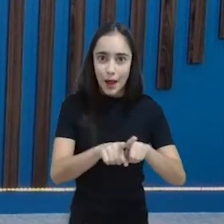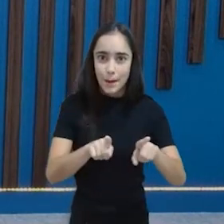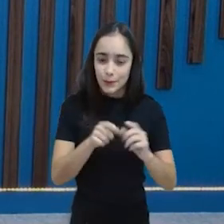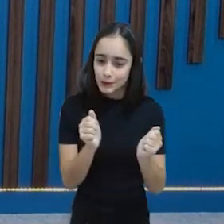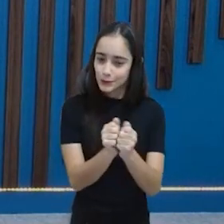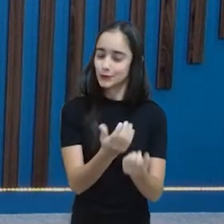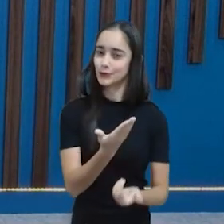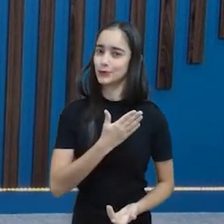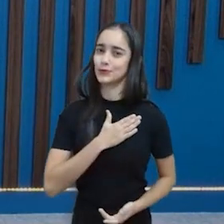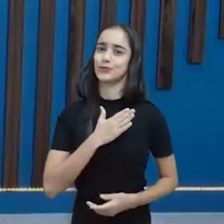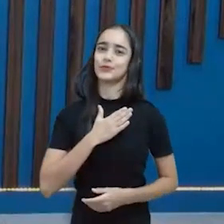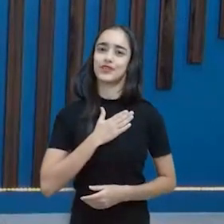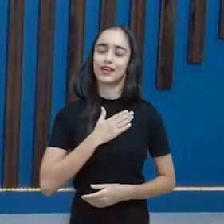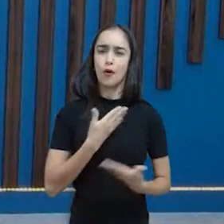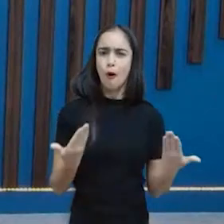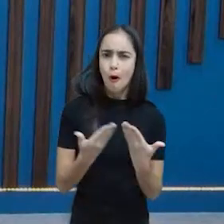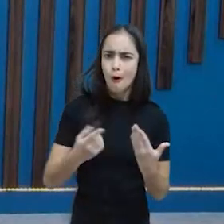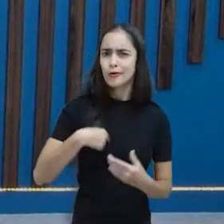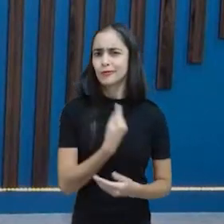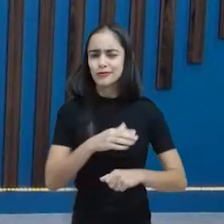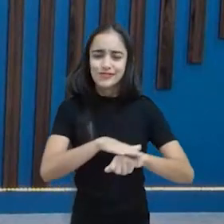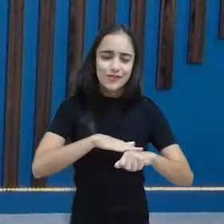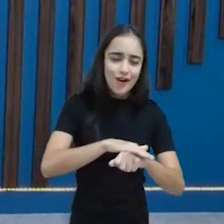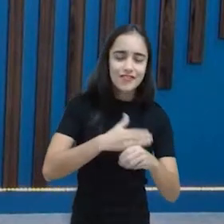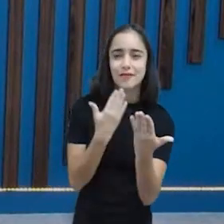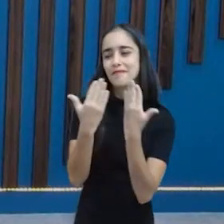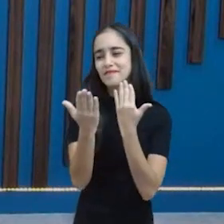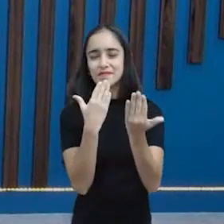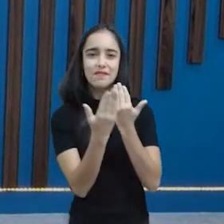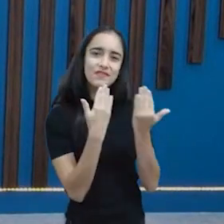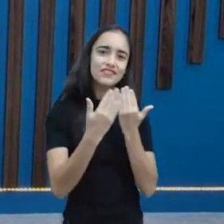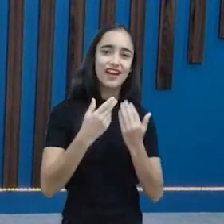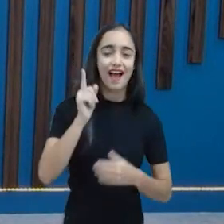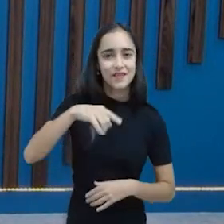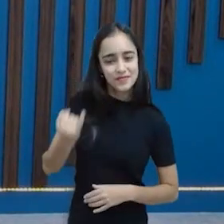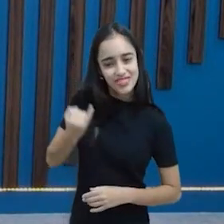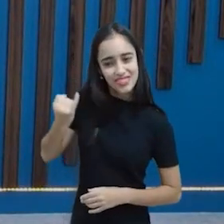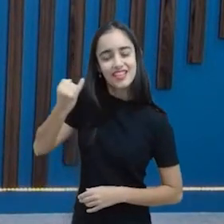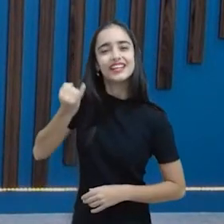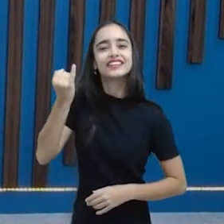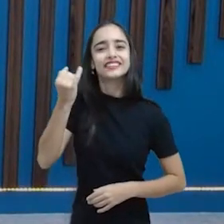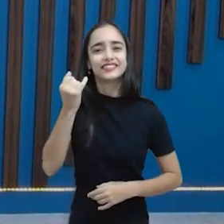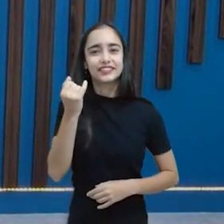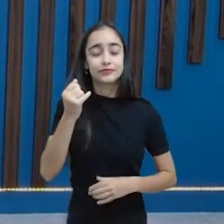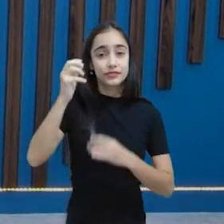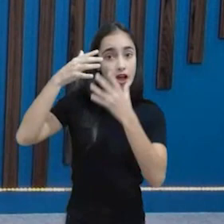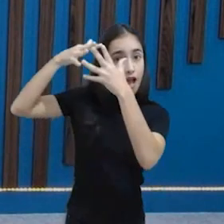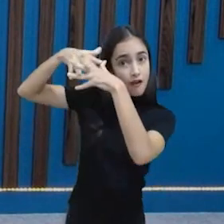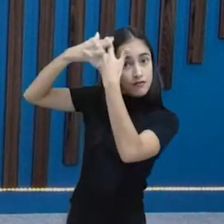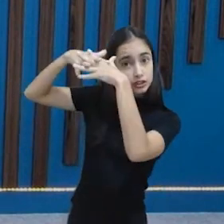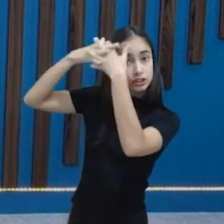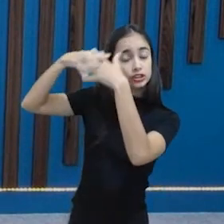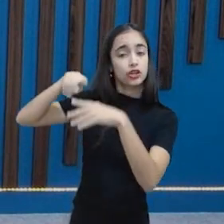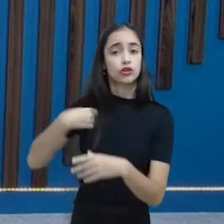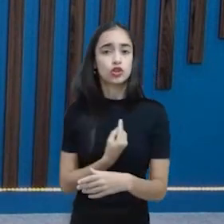comigo hoje para a gente papear, né, bater esse papo aqui, muito importante, né, essa reflexão, que já